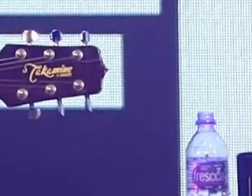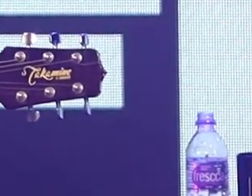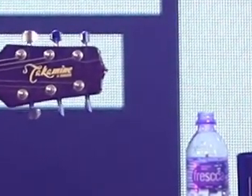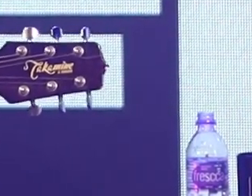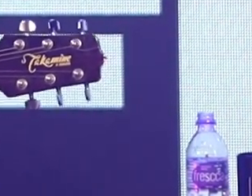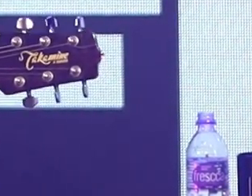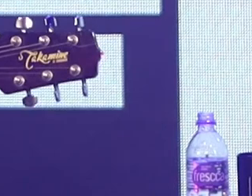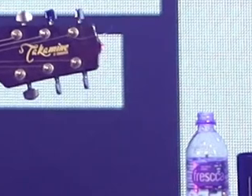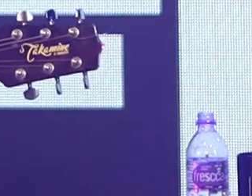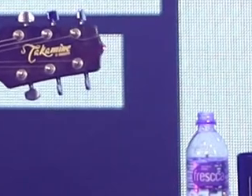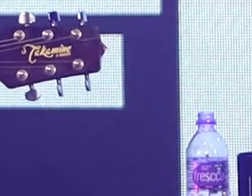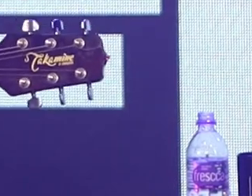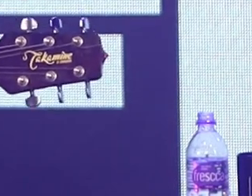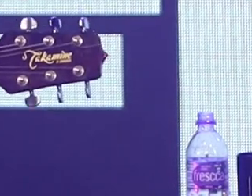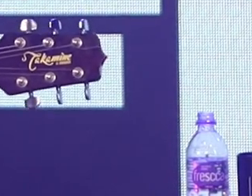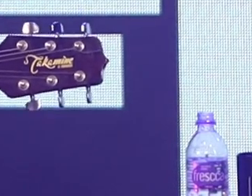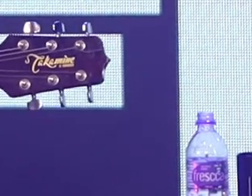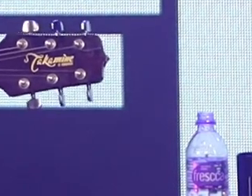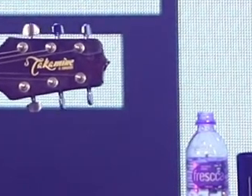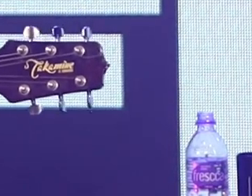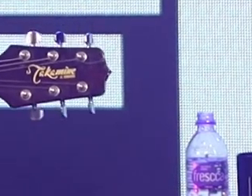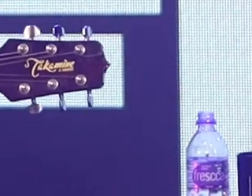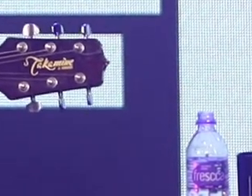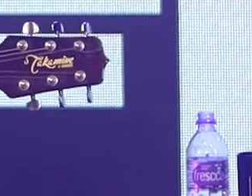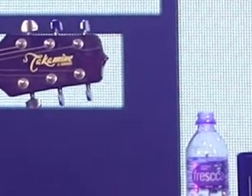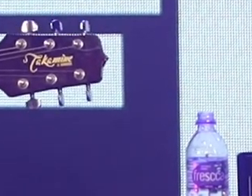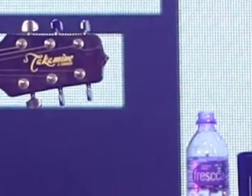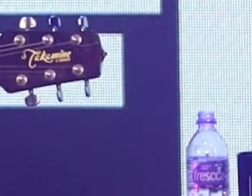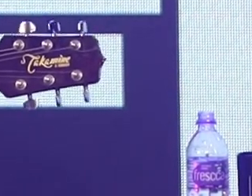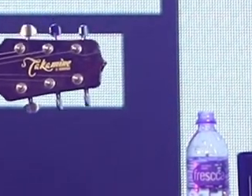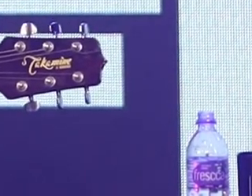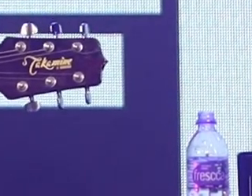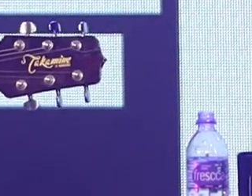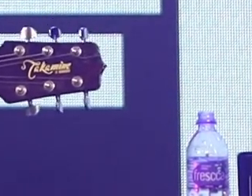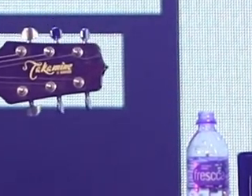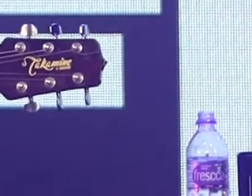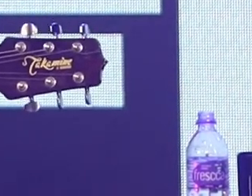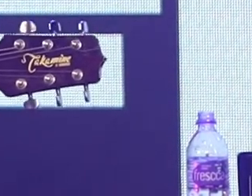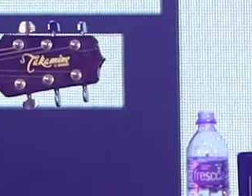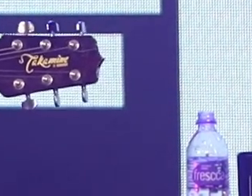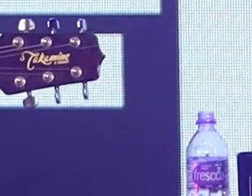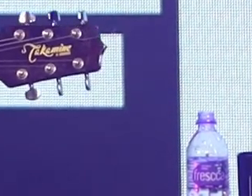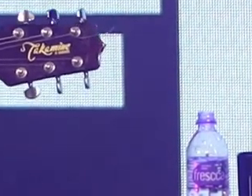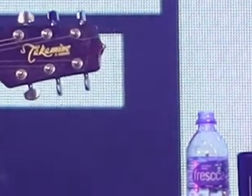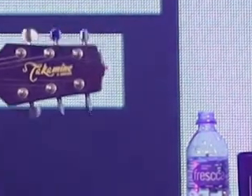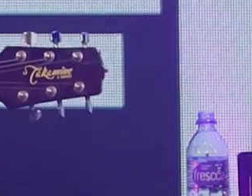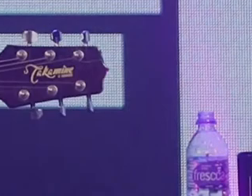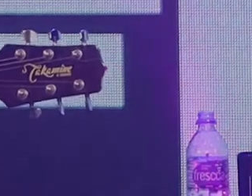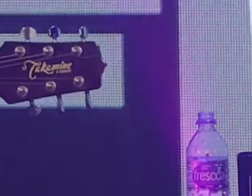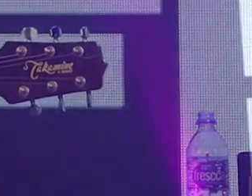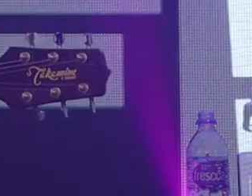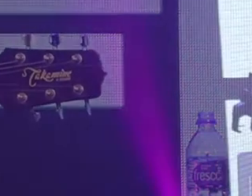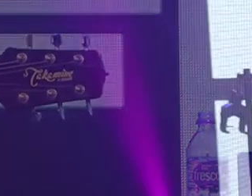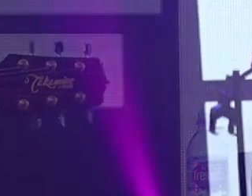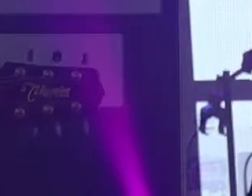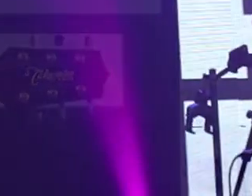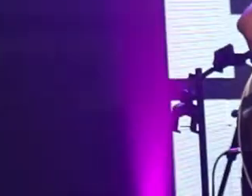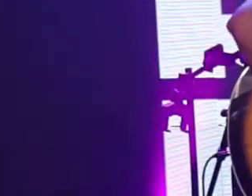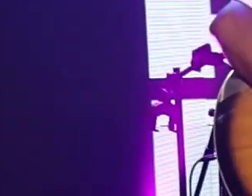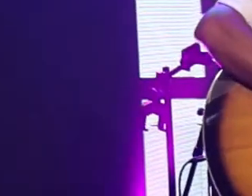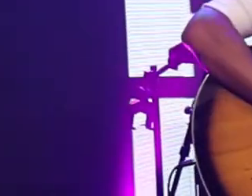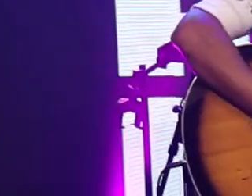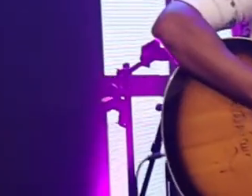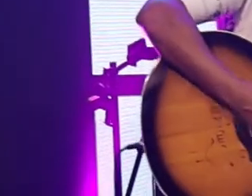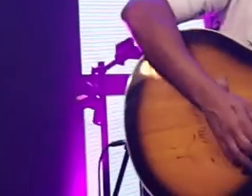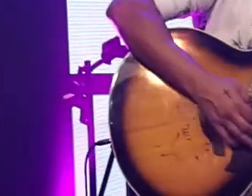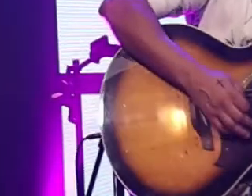proposta que sempre me apavora. Sabe o que é amar e tá perdendo tempo. Você me provoca,